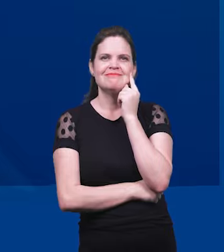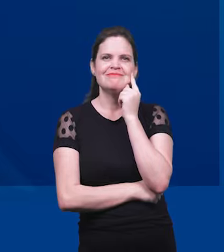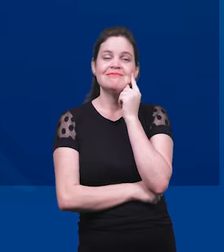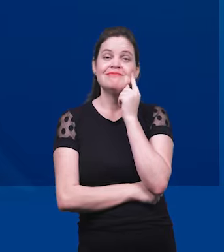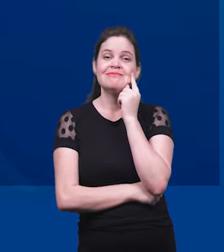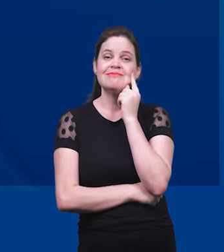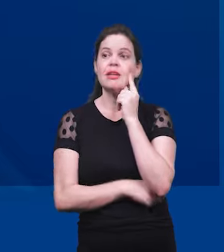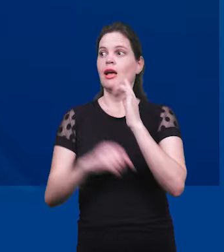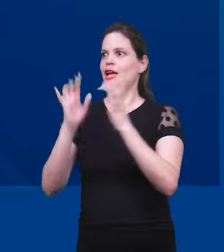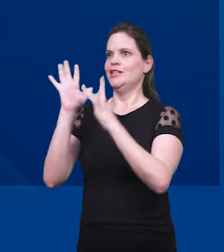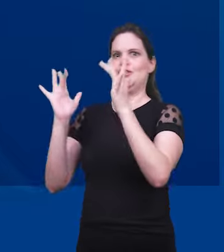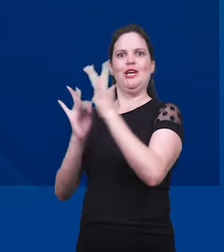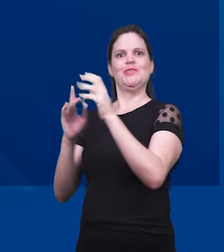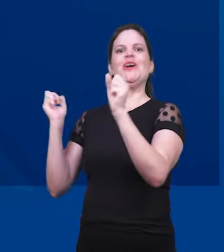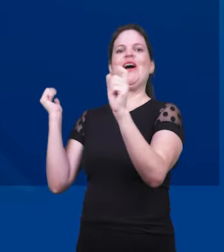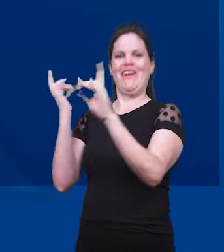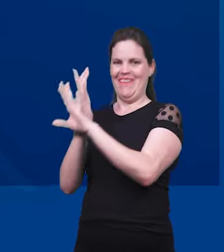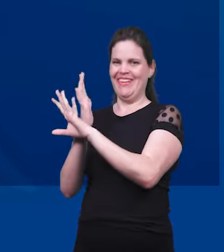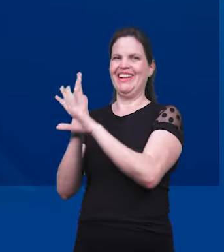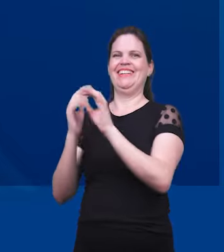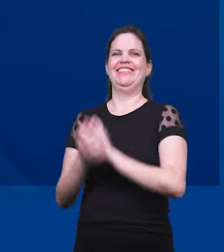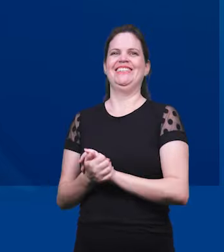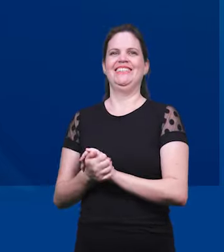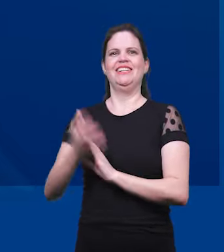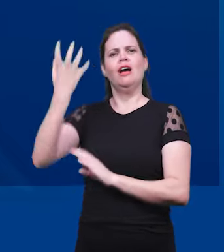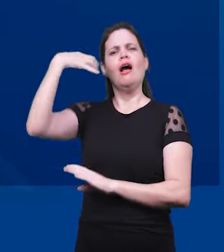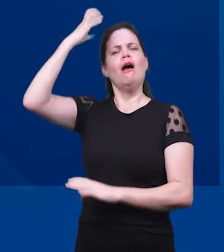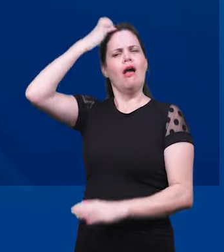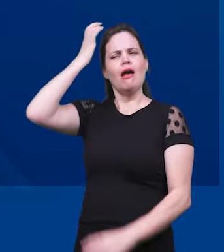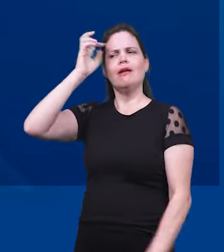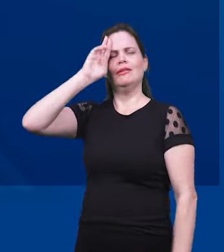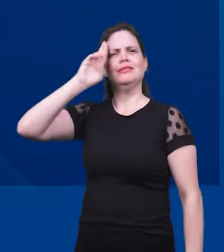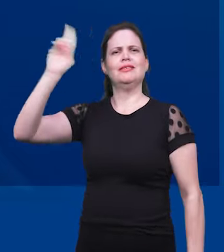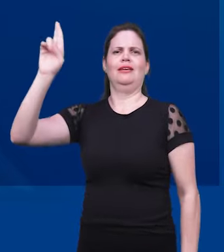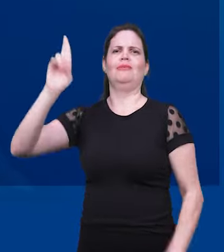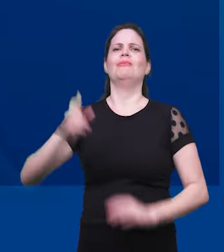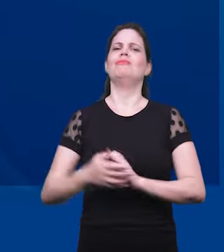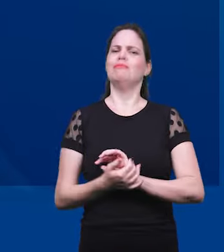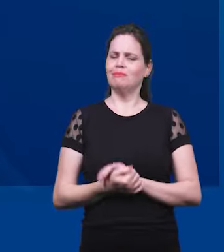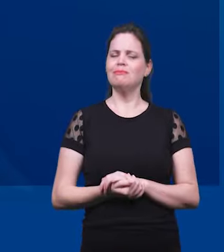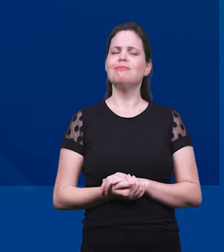Sendo glorificado, Rei Senhor,